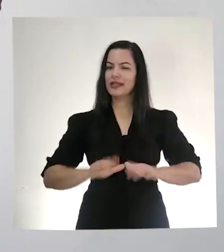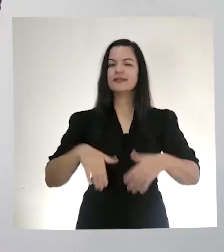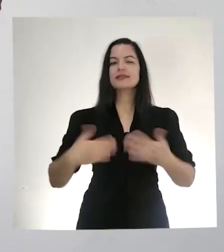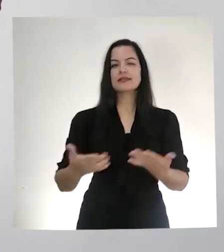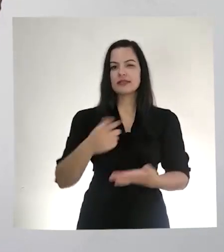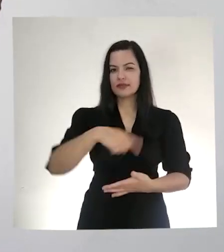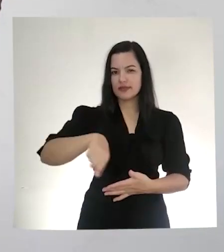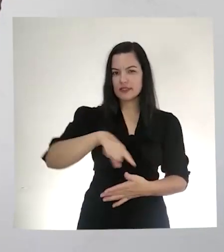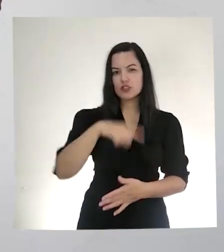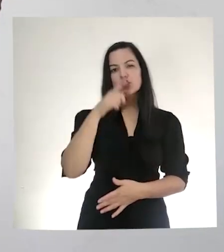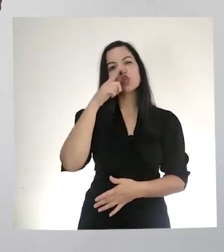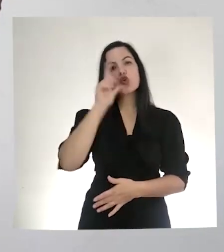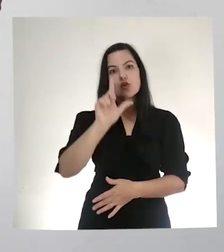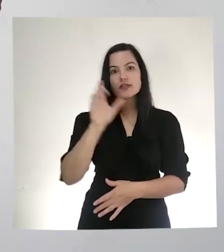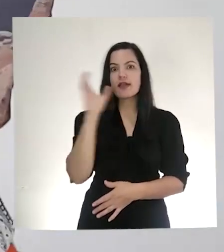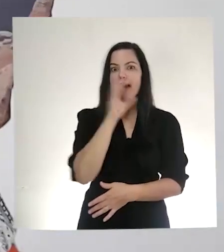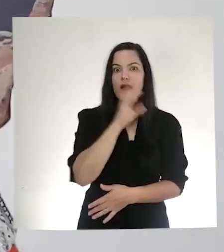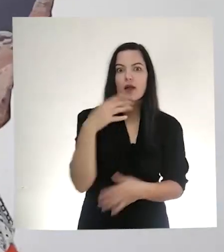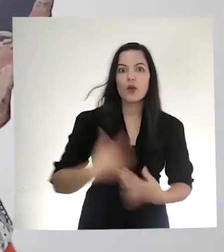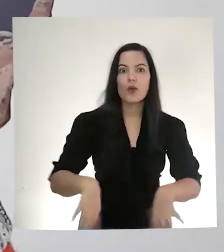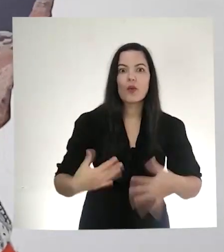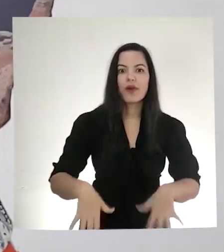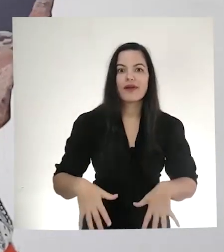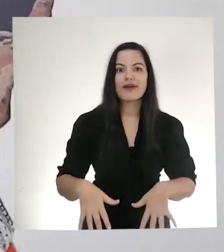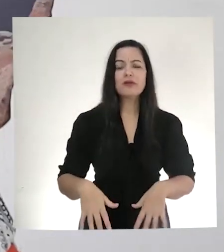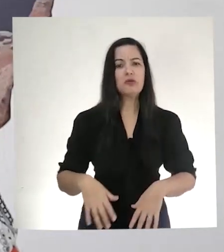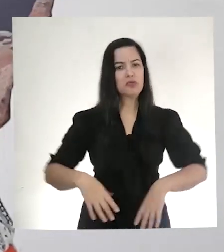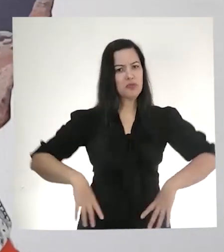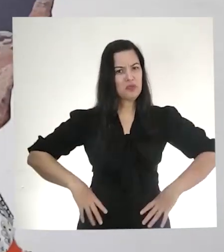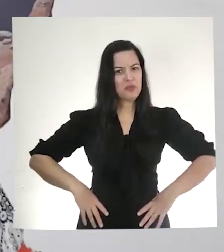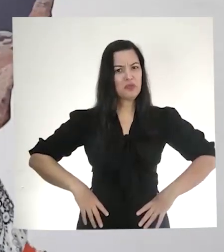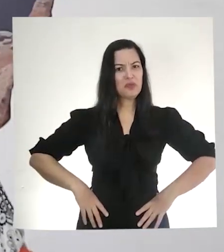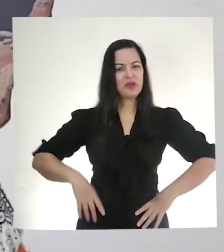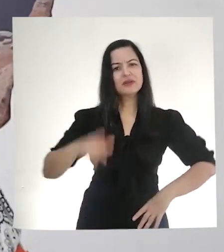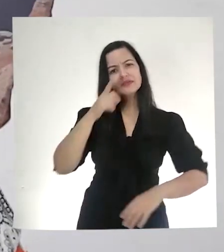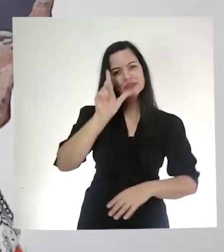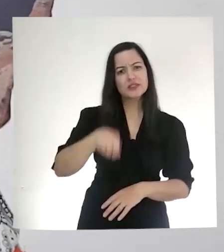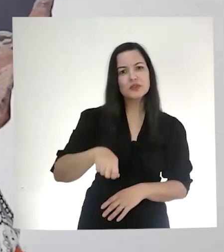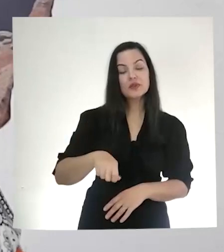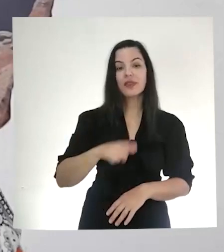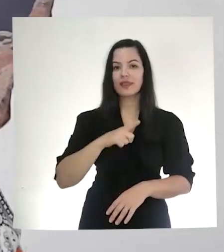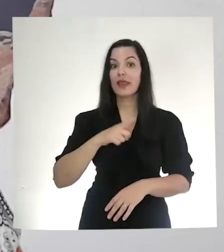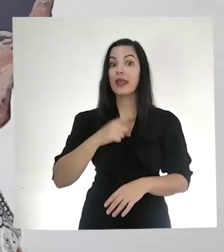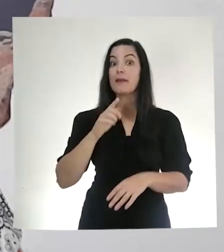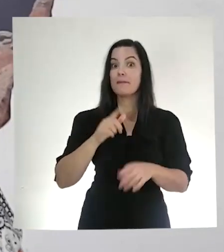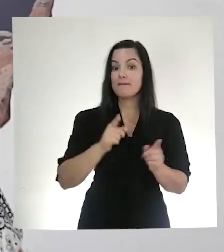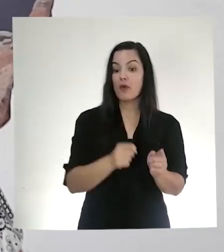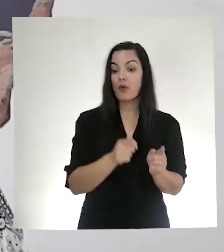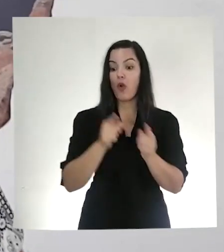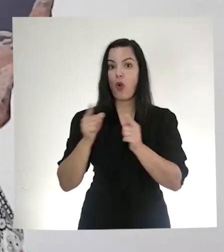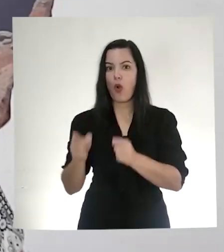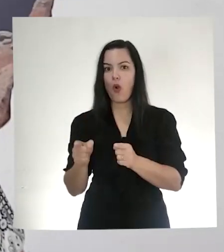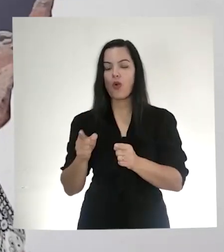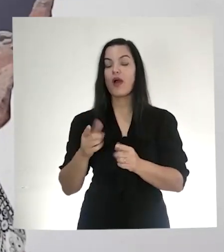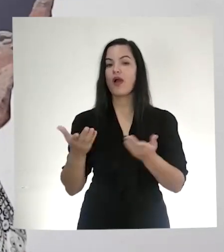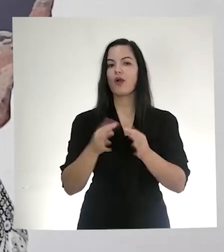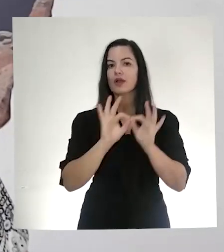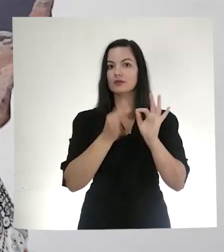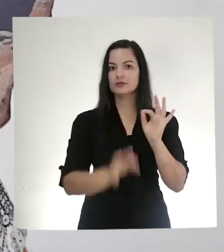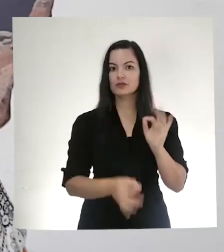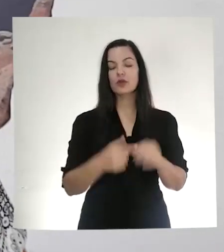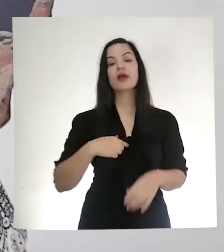que você consegue falar mais rápido aí? Conseguiram? Mas tem uma segunda parte. Então, agora eu vou falar ela